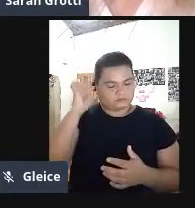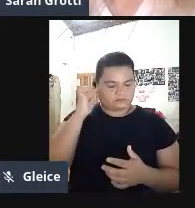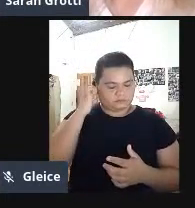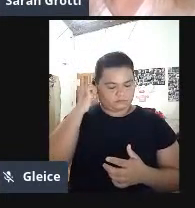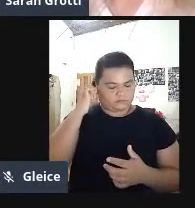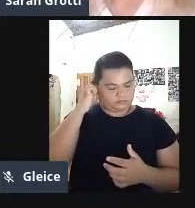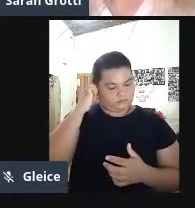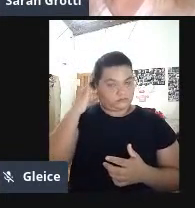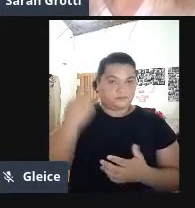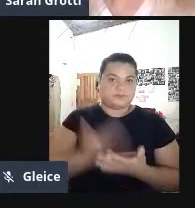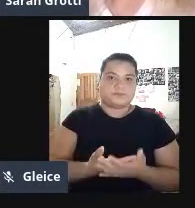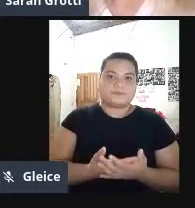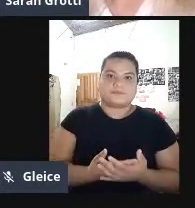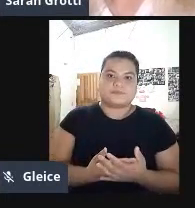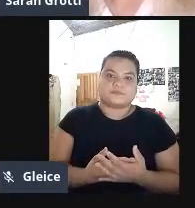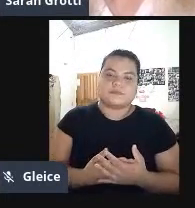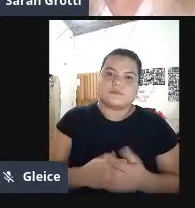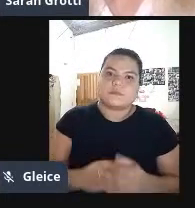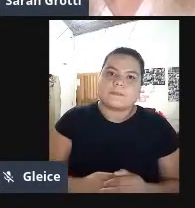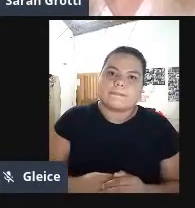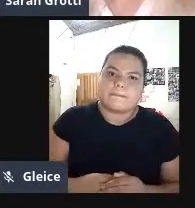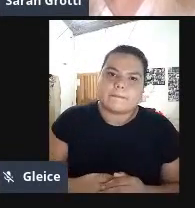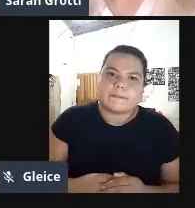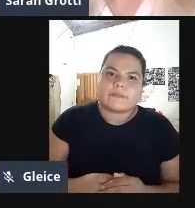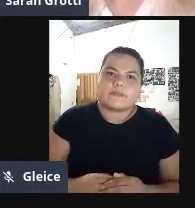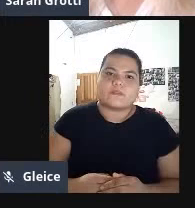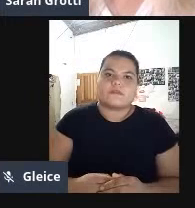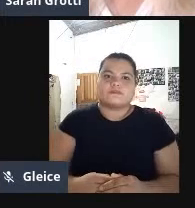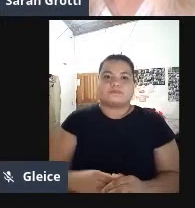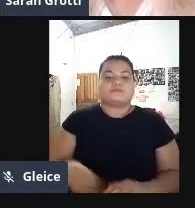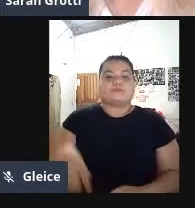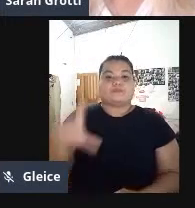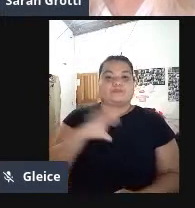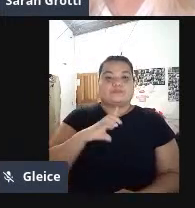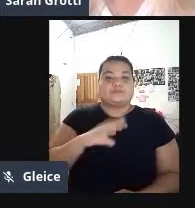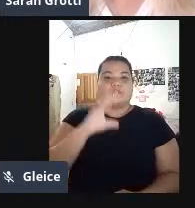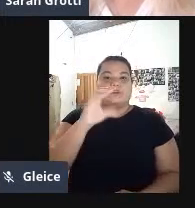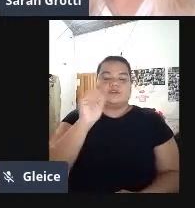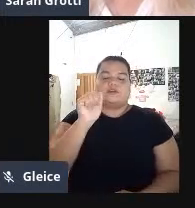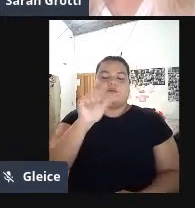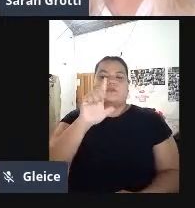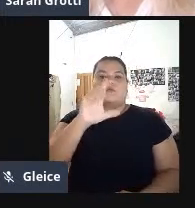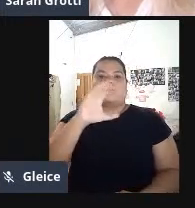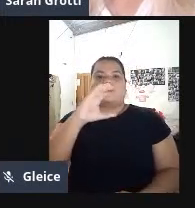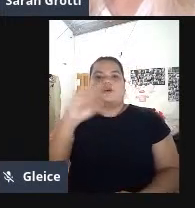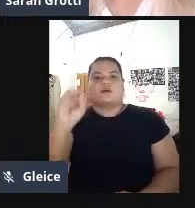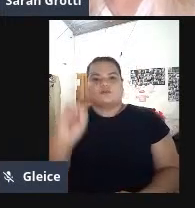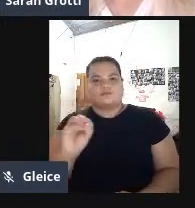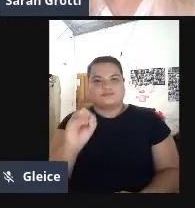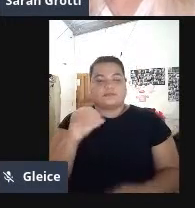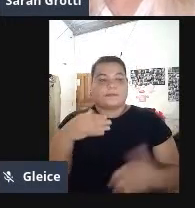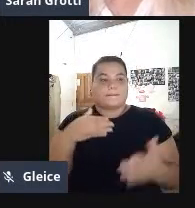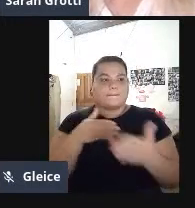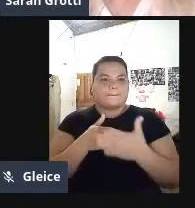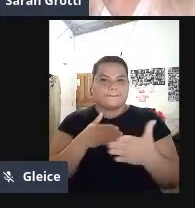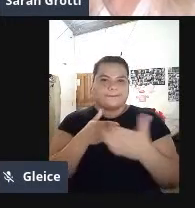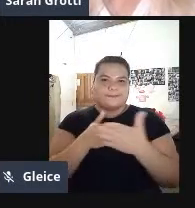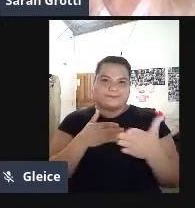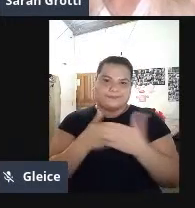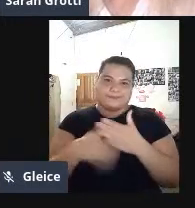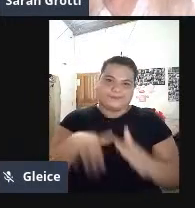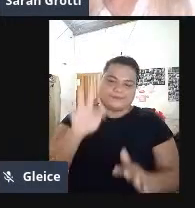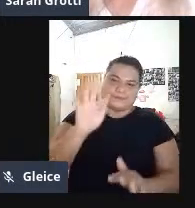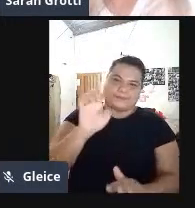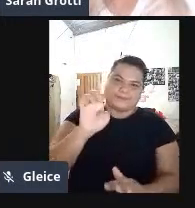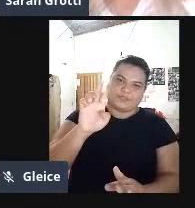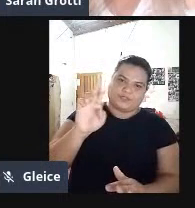Alguns inibidores do ferro, que é o cálcio, fitatos, polifenóis, taninos, oxalatos, excesso de